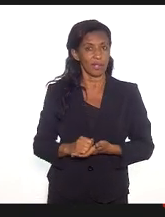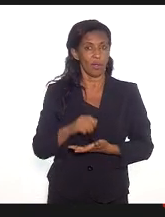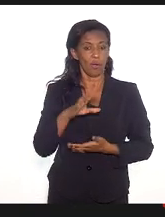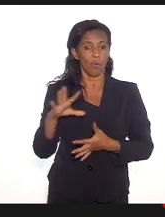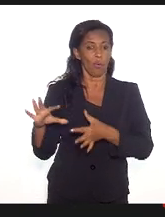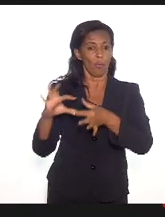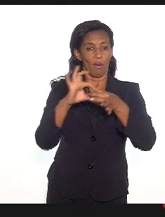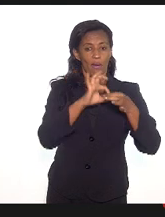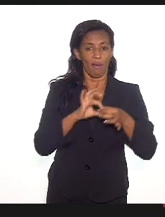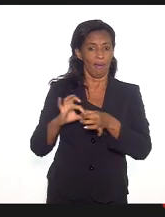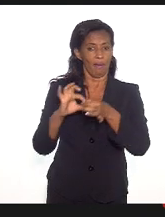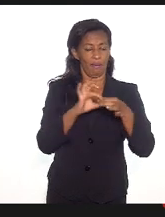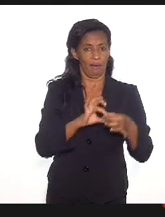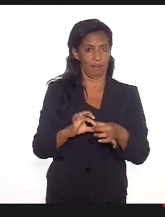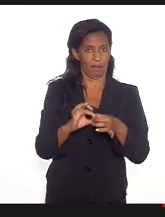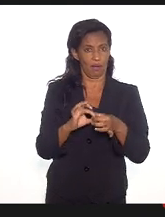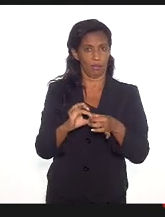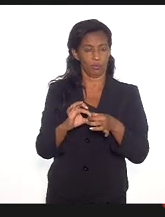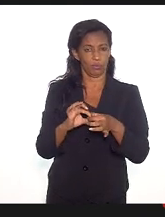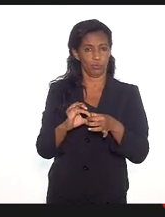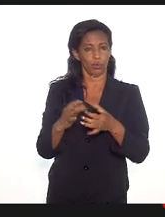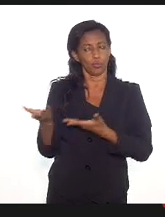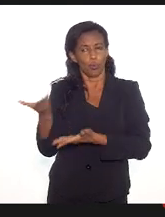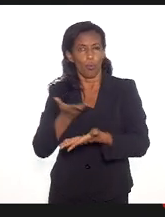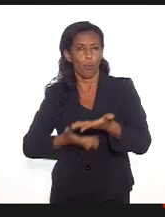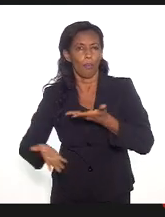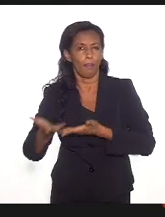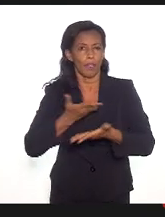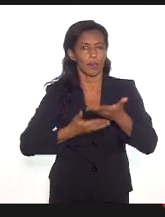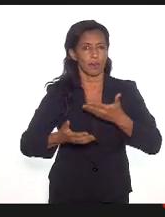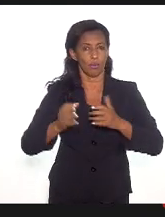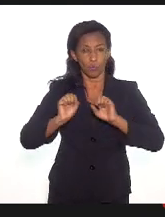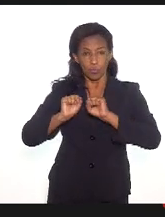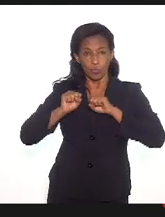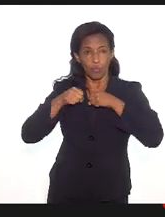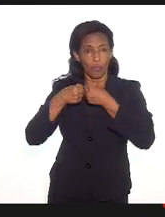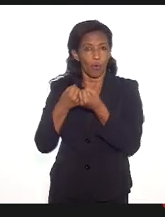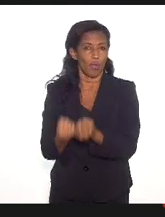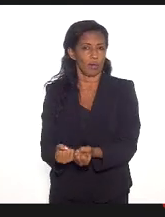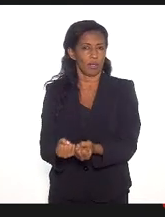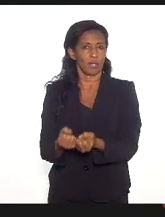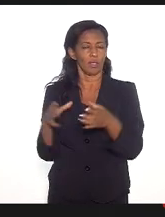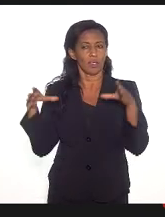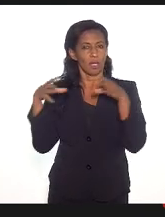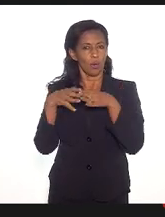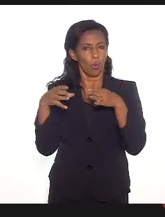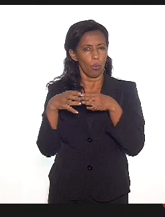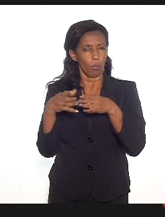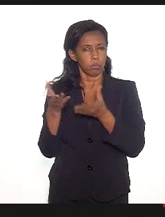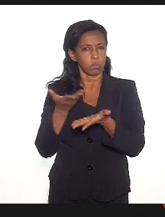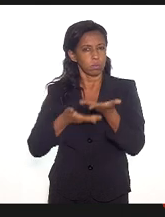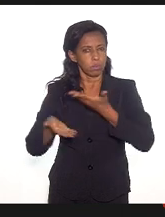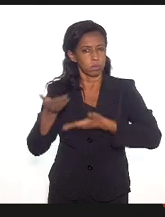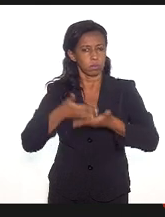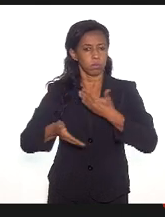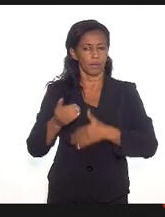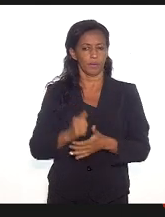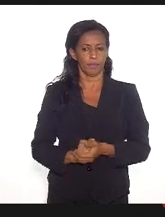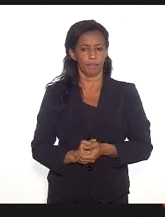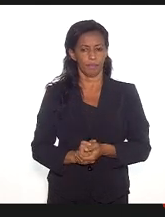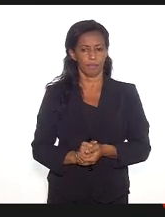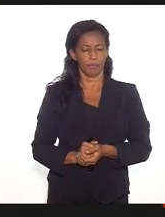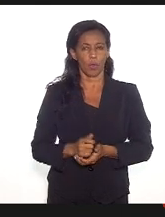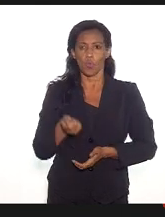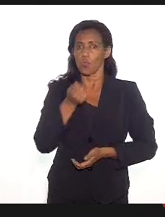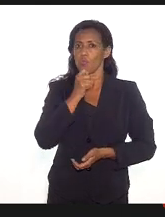Elos da ligação de integração, de cooperação e de fortalecimento dessa cooperação. E nós não